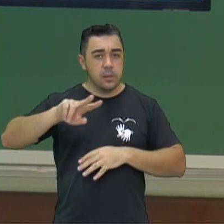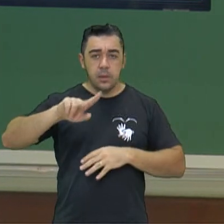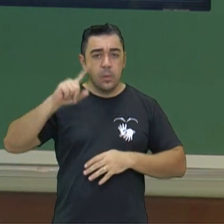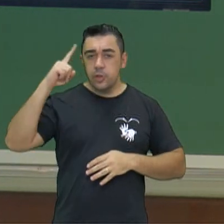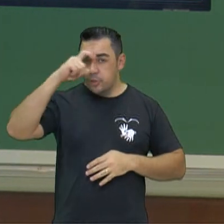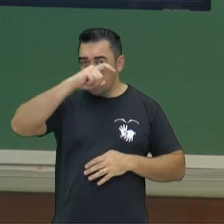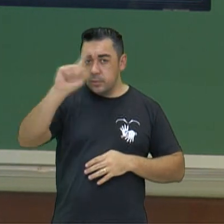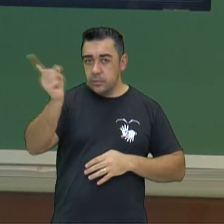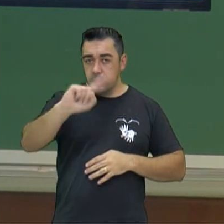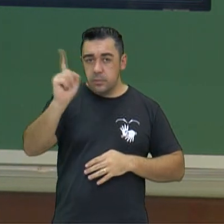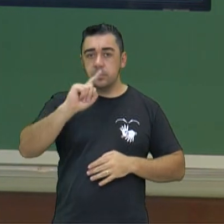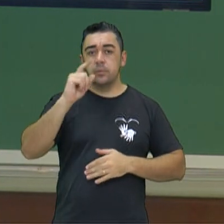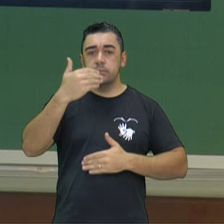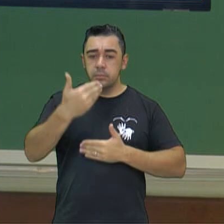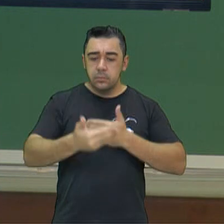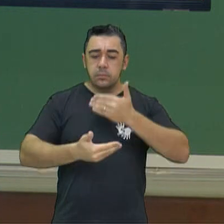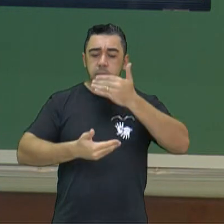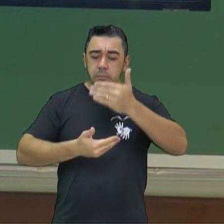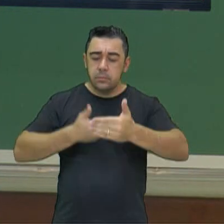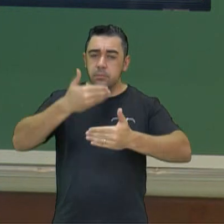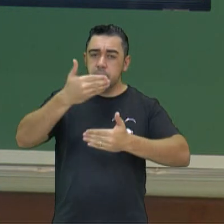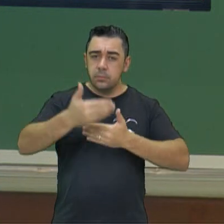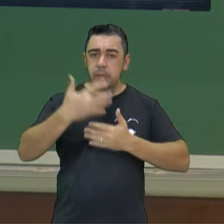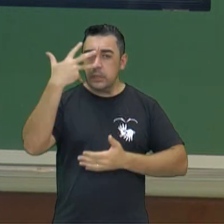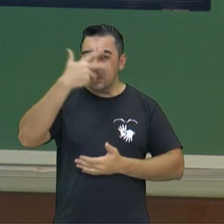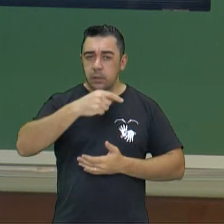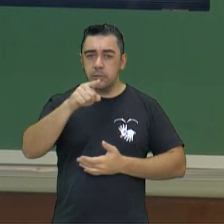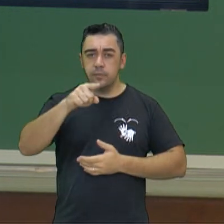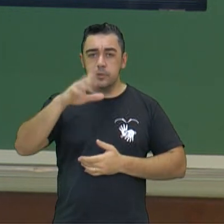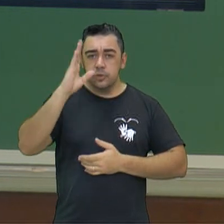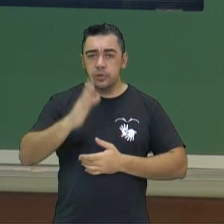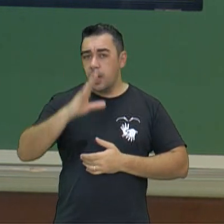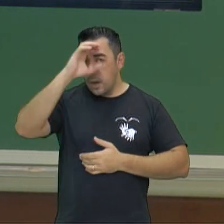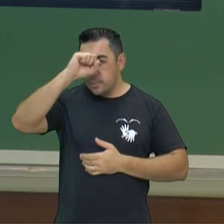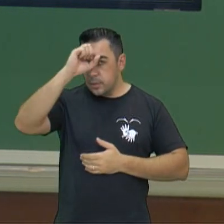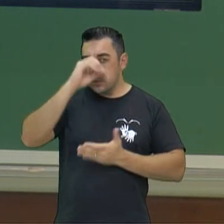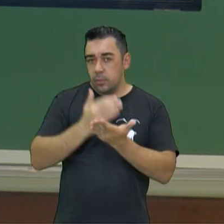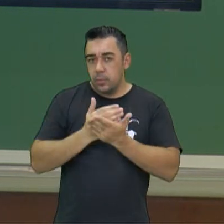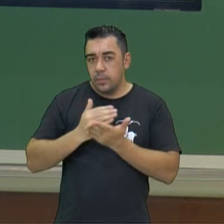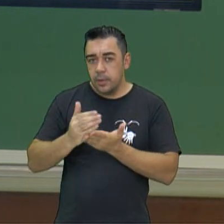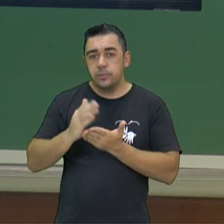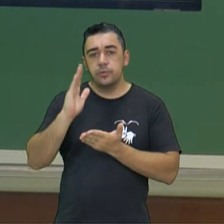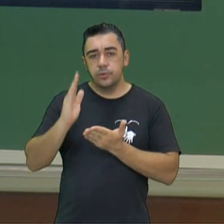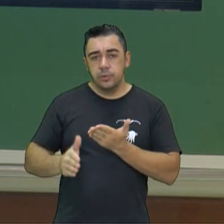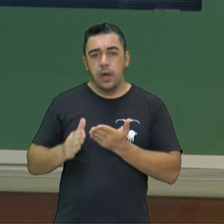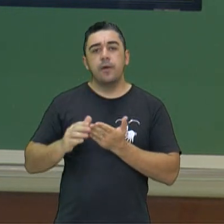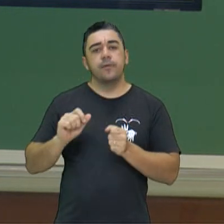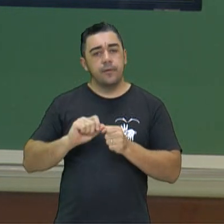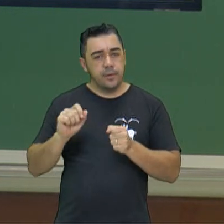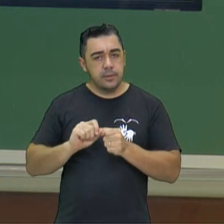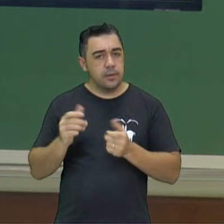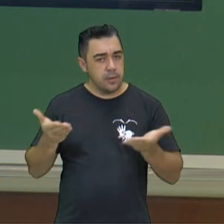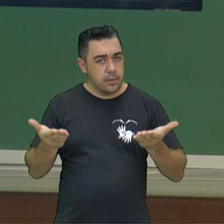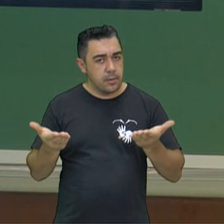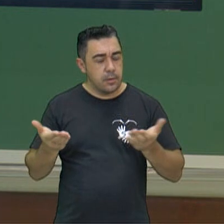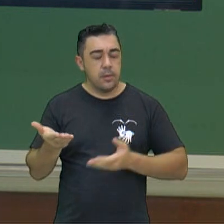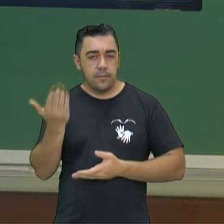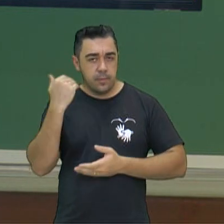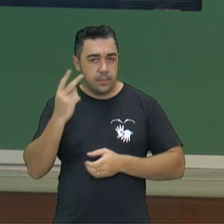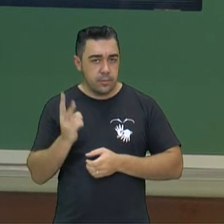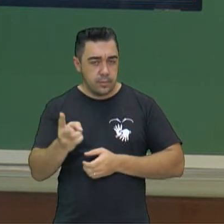difícil, ela vai ficando cada vez mais linda, porque tudo que vocês foram aprendendo desde o começo, vocês vão aplicar. Vamos